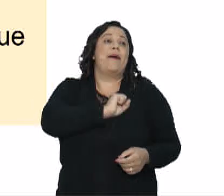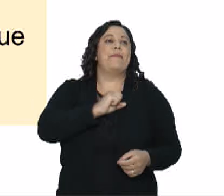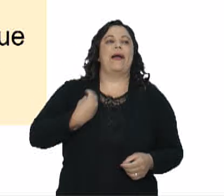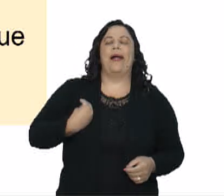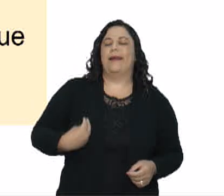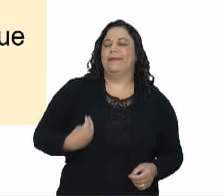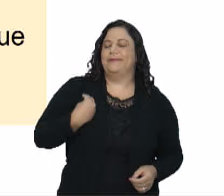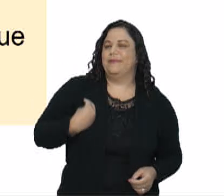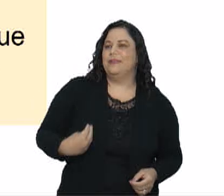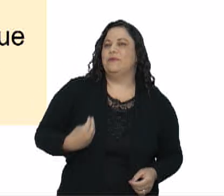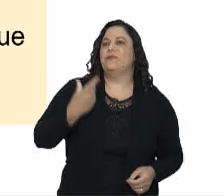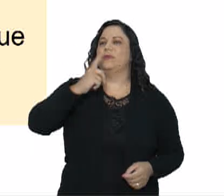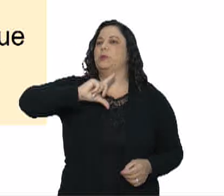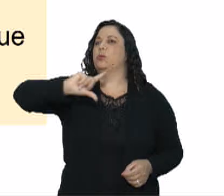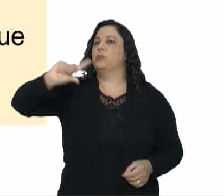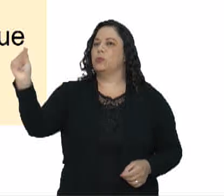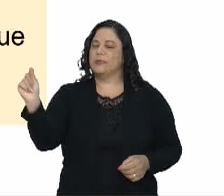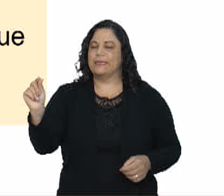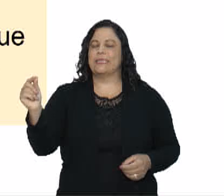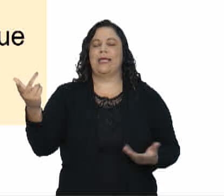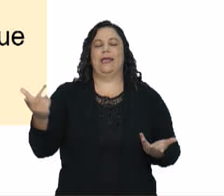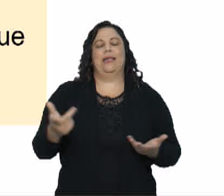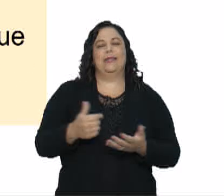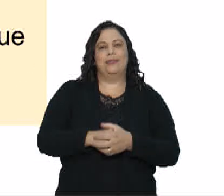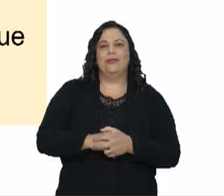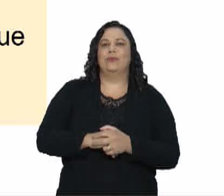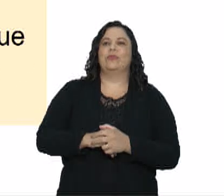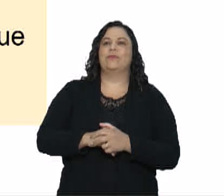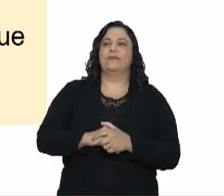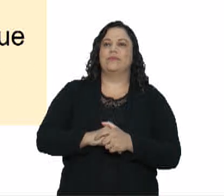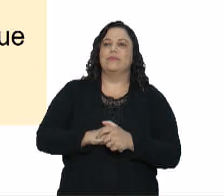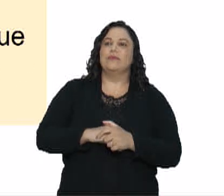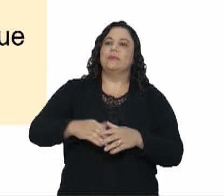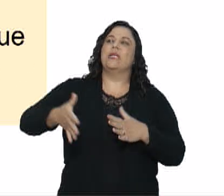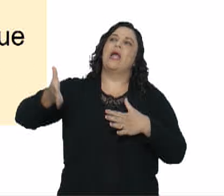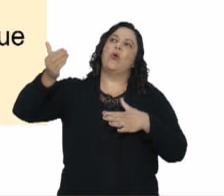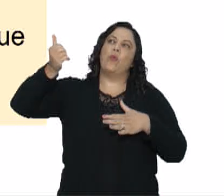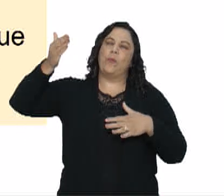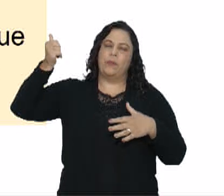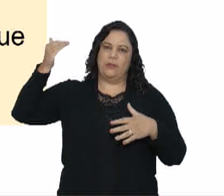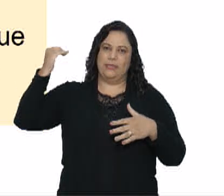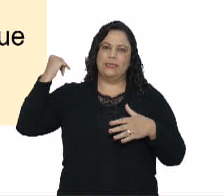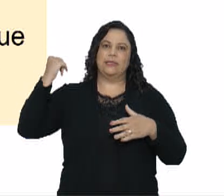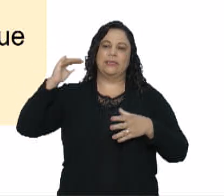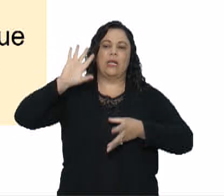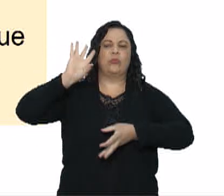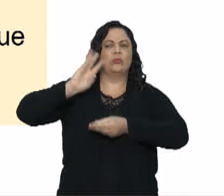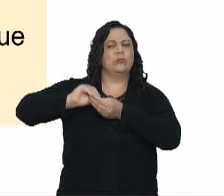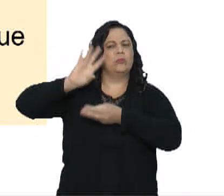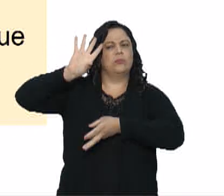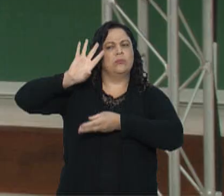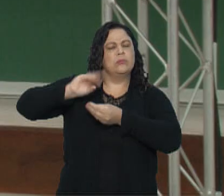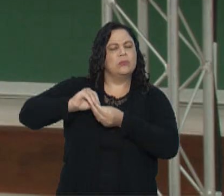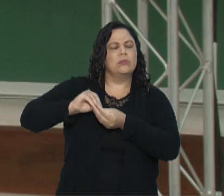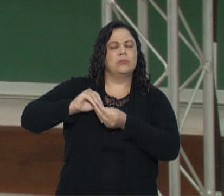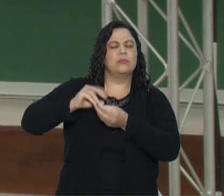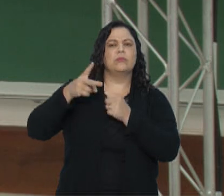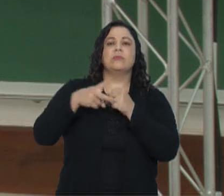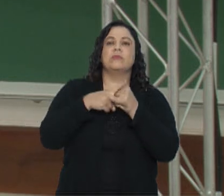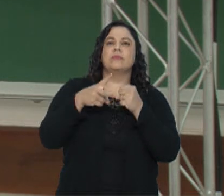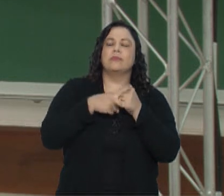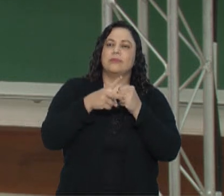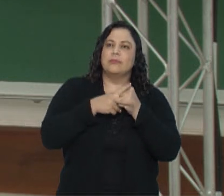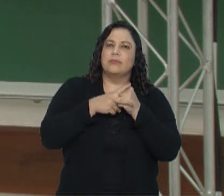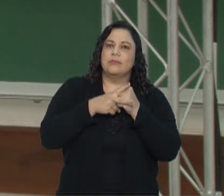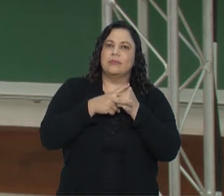o estado da ação depois de finalizada, transmitindo assim uma noção de conclusão da ação verbal. É aquele verbo que